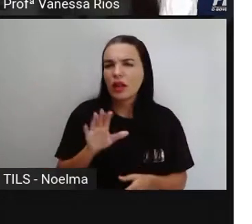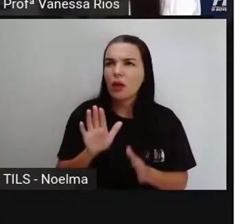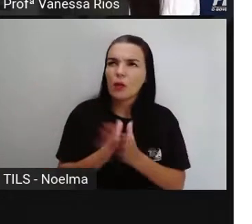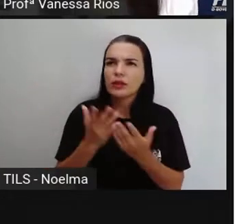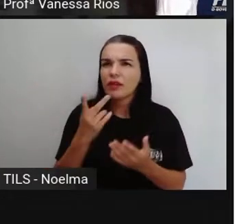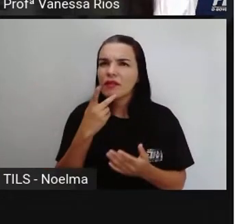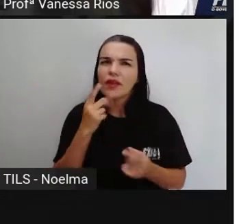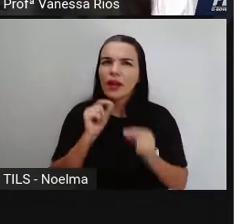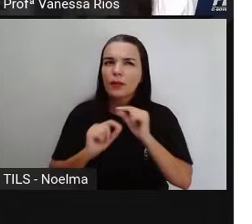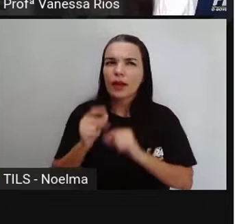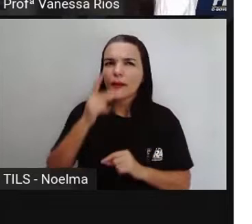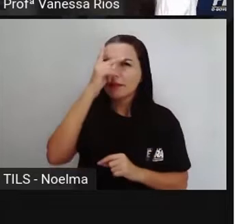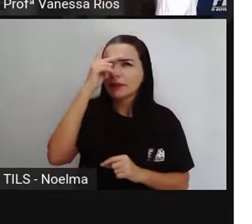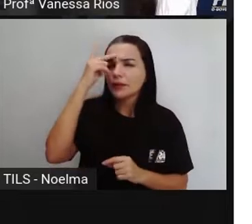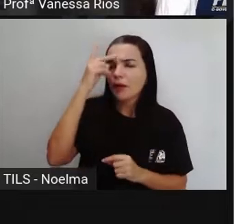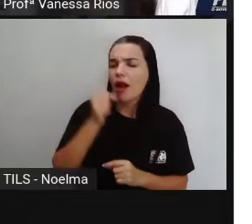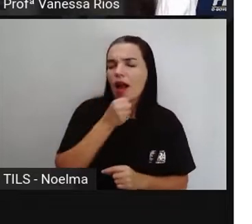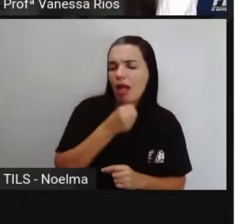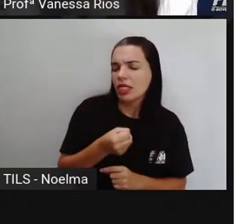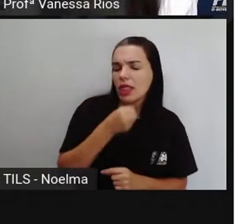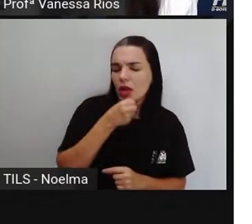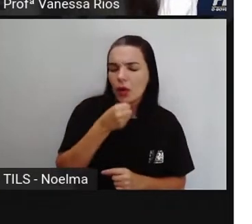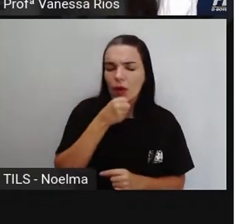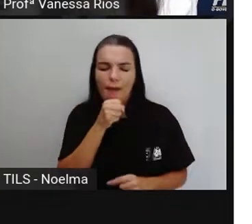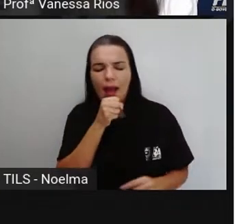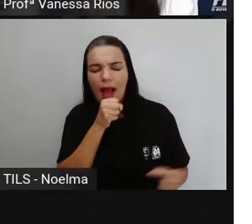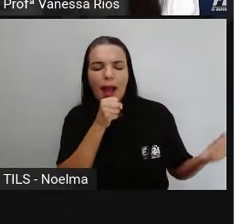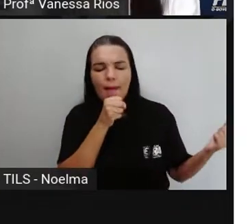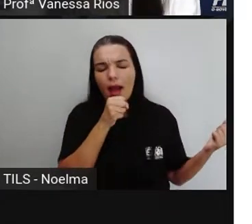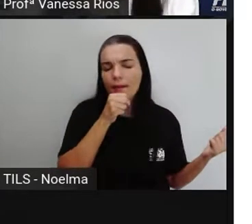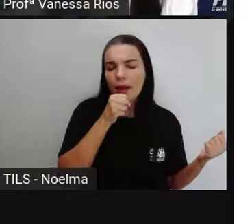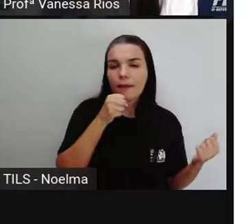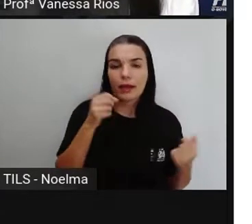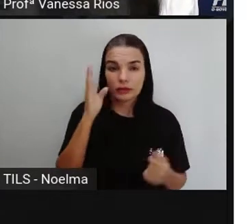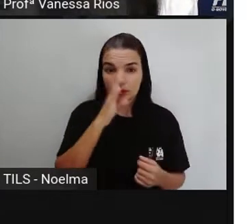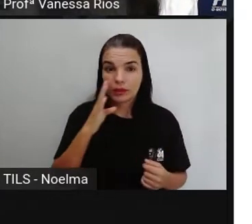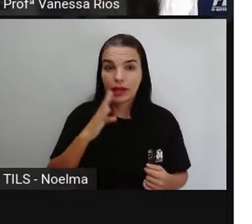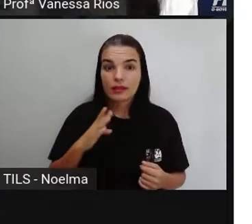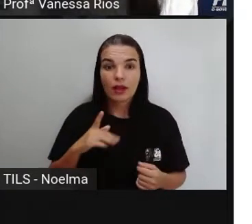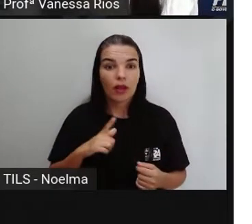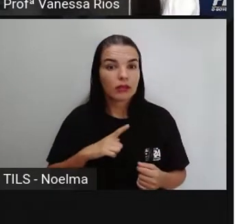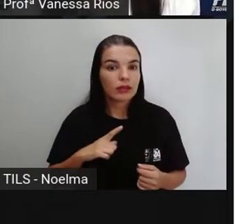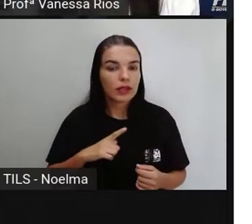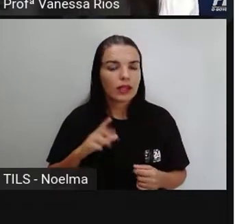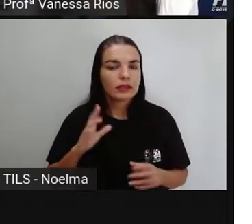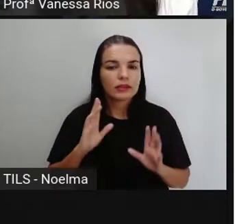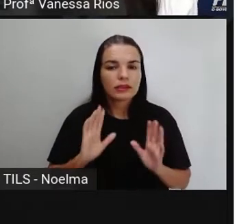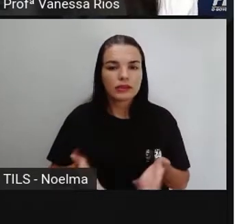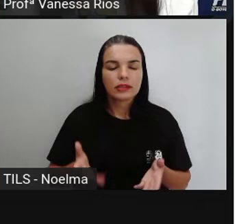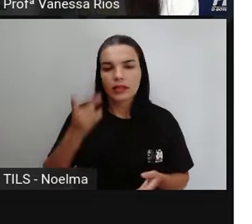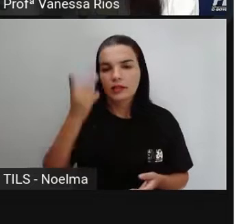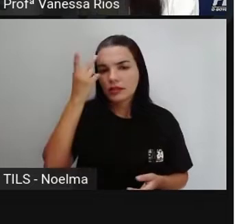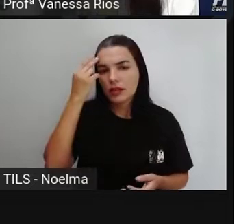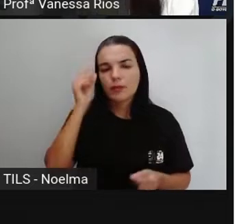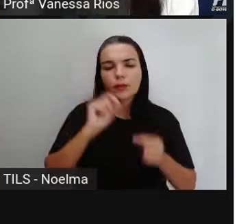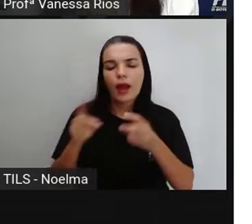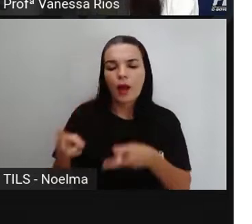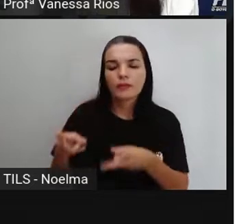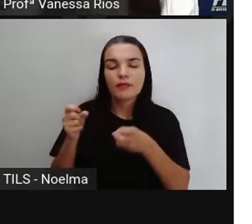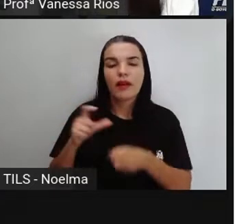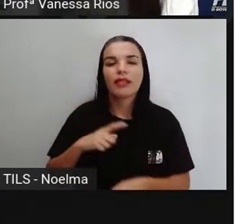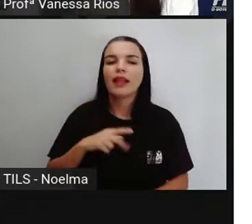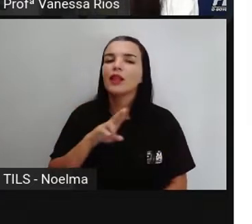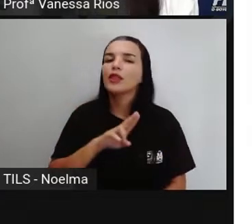cantores, né? Quando vai falar aí dos principais cantores e cantoras do Brasil, é comum a gente observar sempre